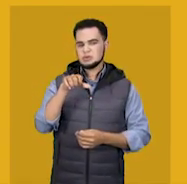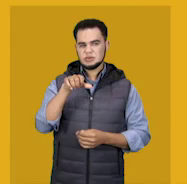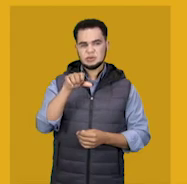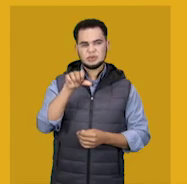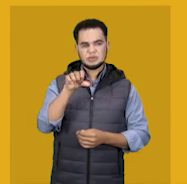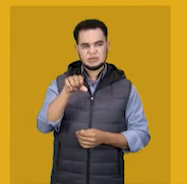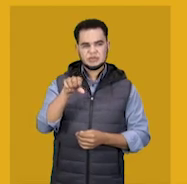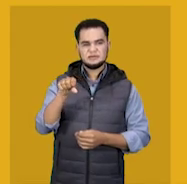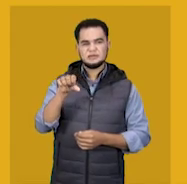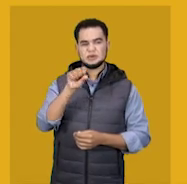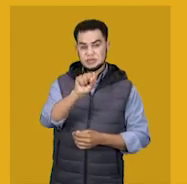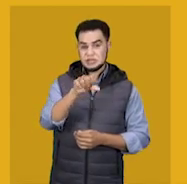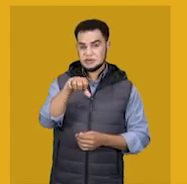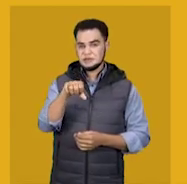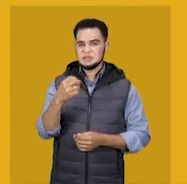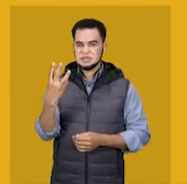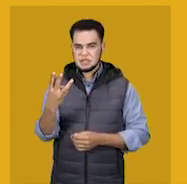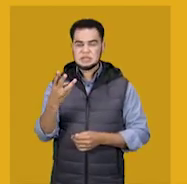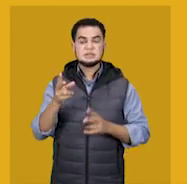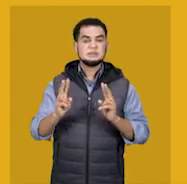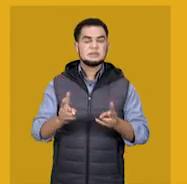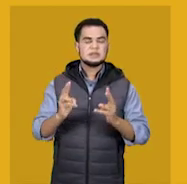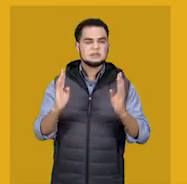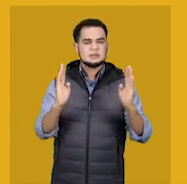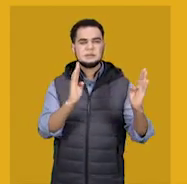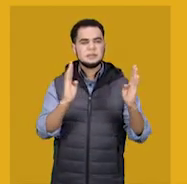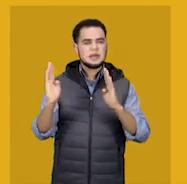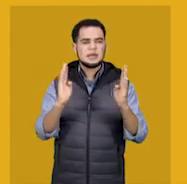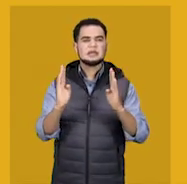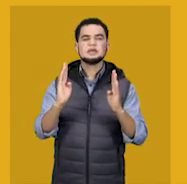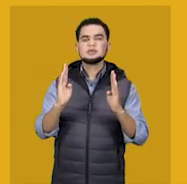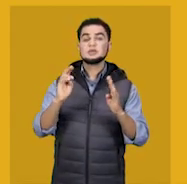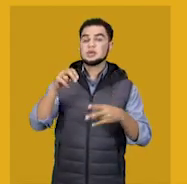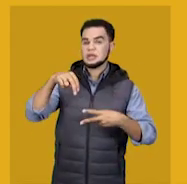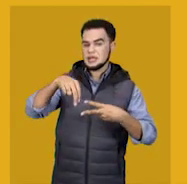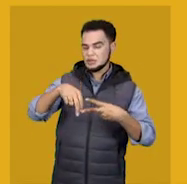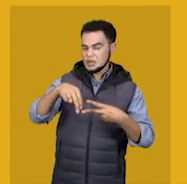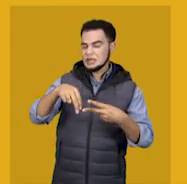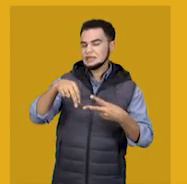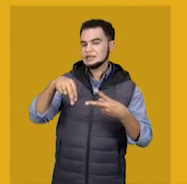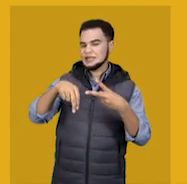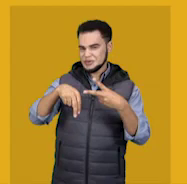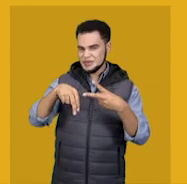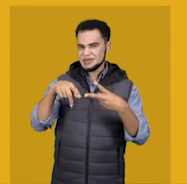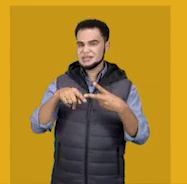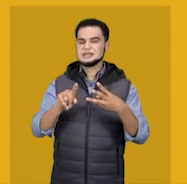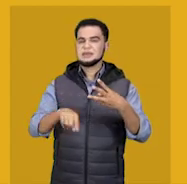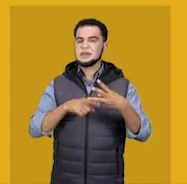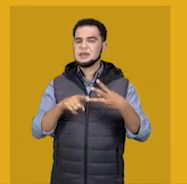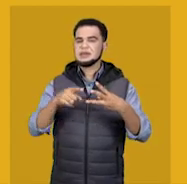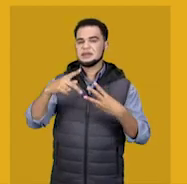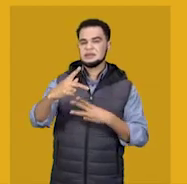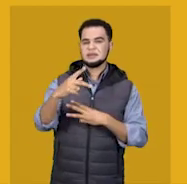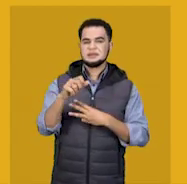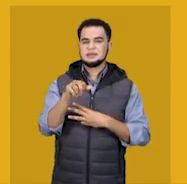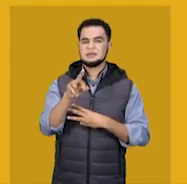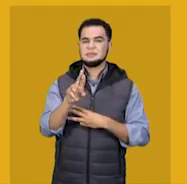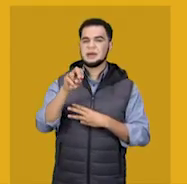1893, o mesmo período em que o naturalismo e o parnasianismo também ocorreram.